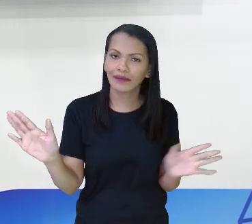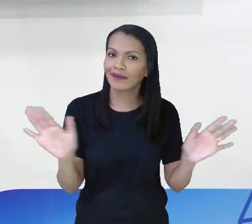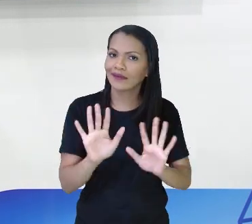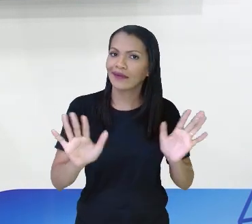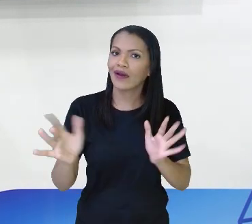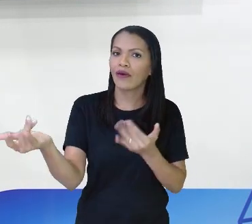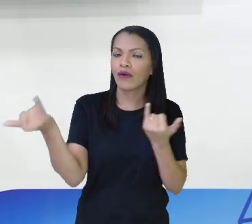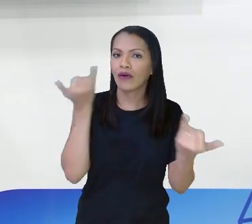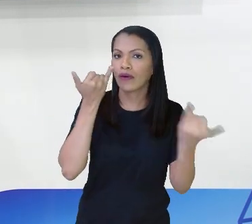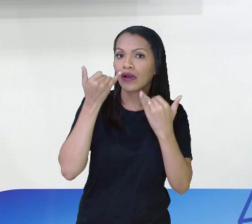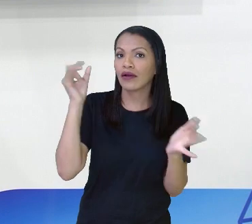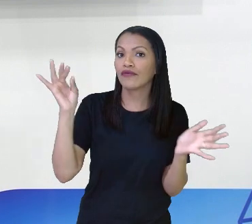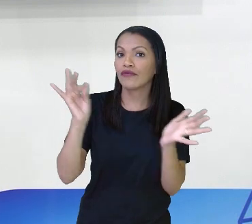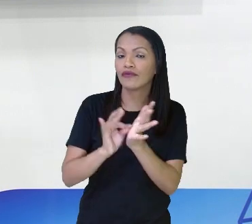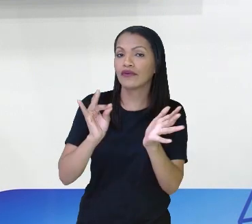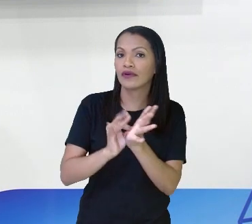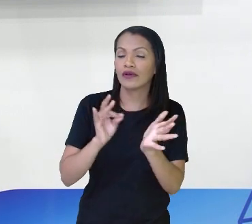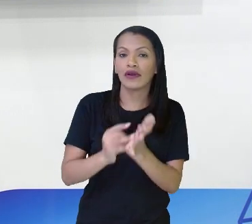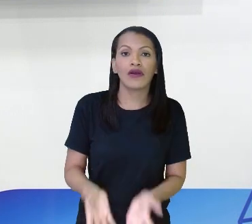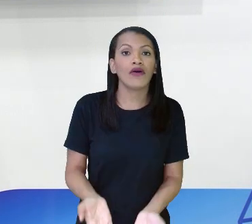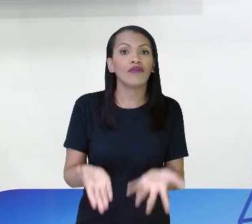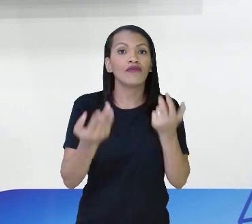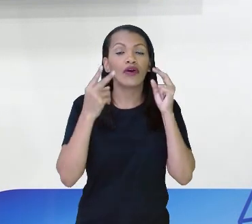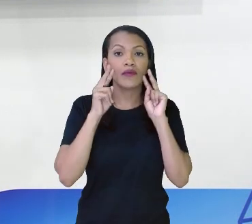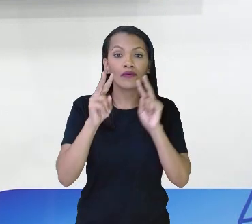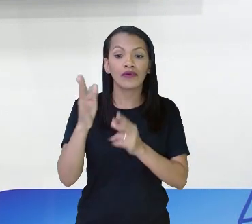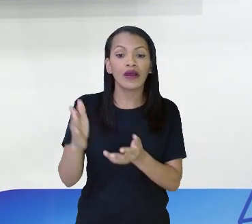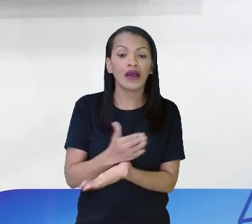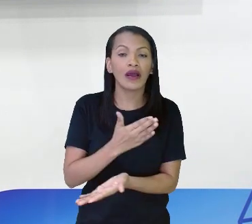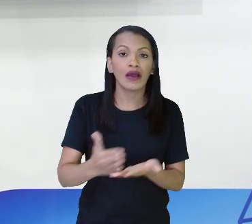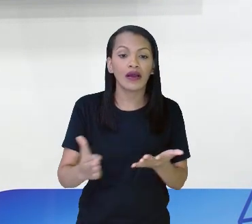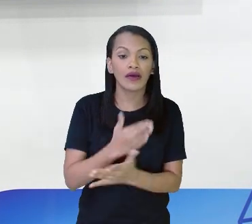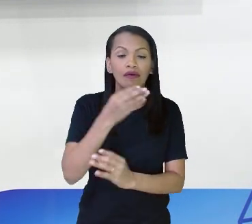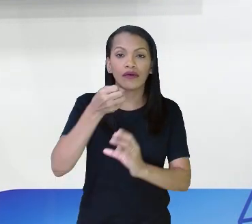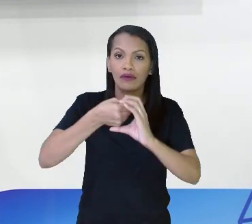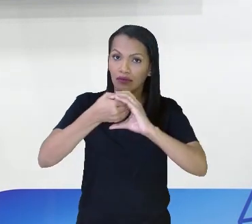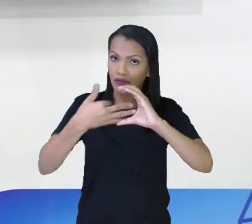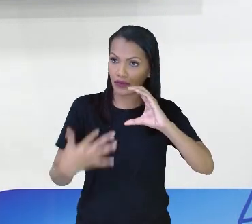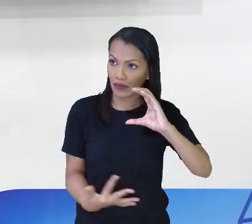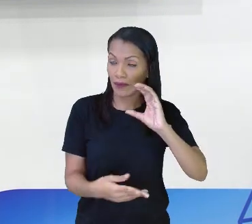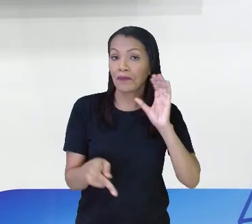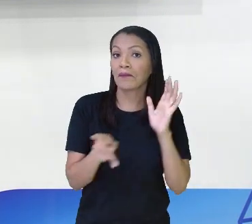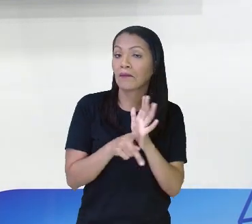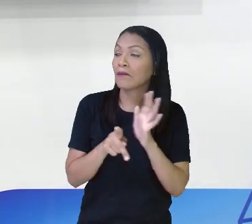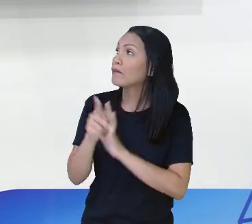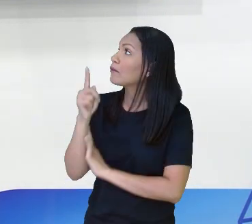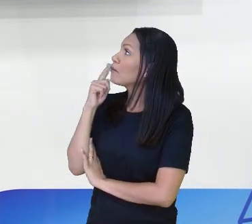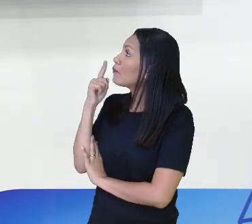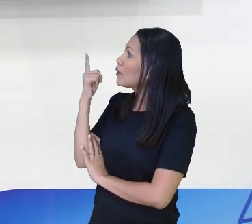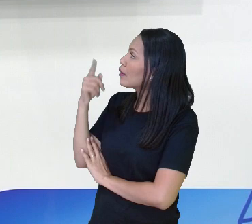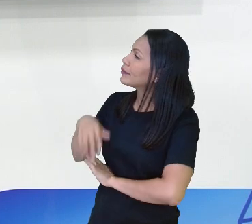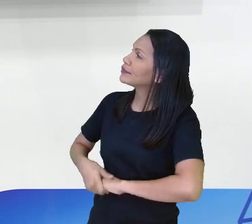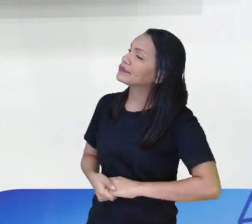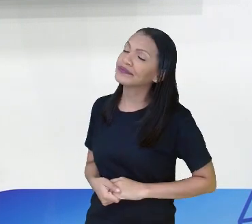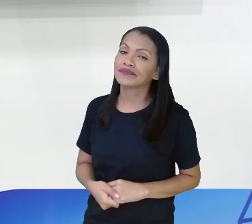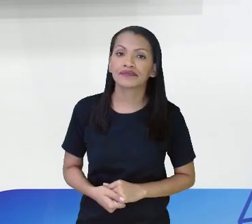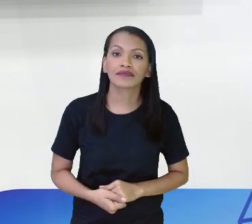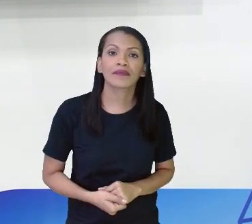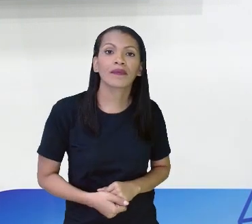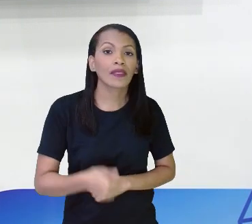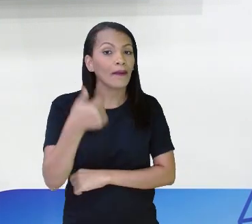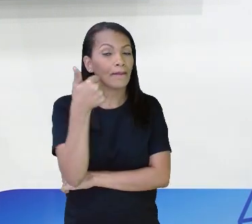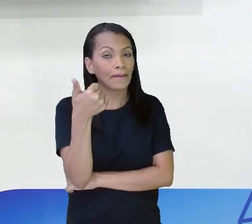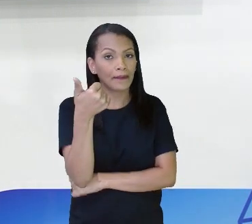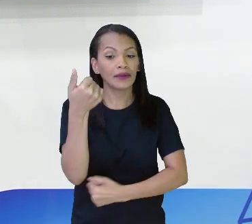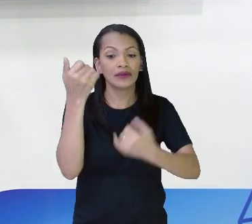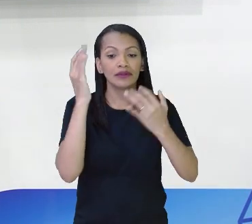é verdadeira. Vamos ver algumas características desse gênero textual. Primeiro, eu já falei